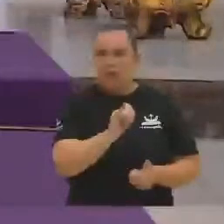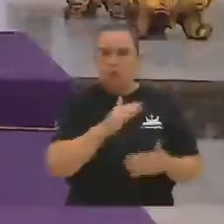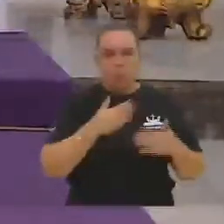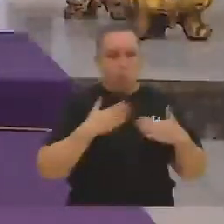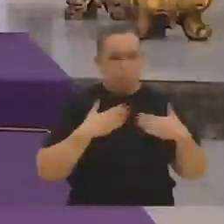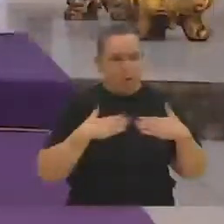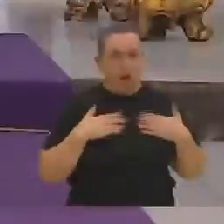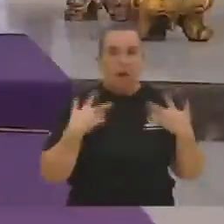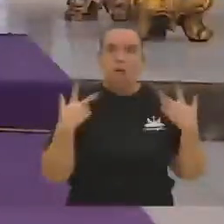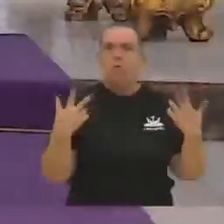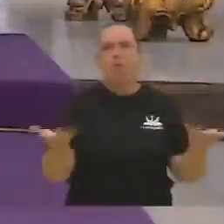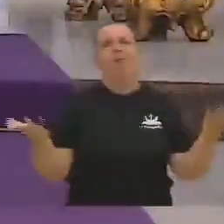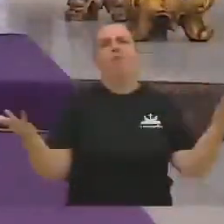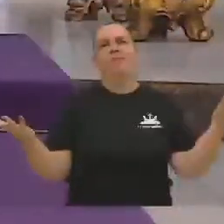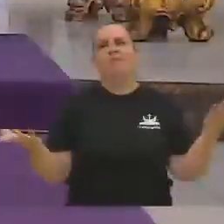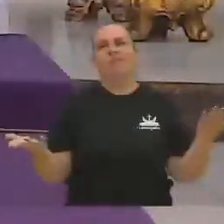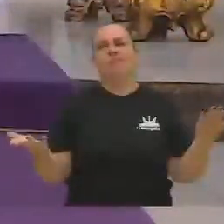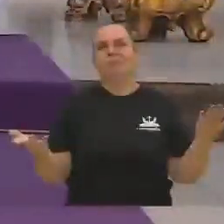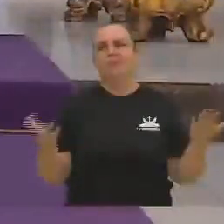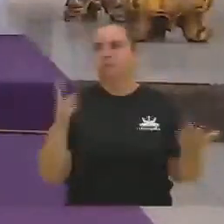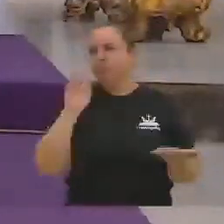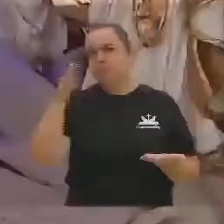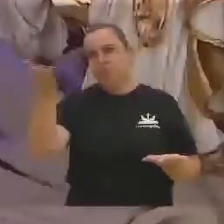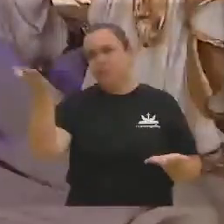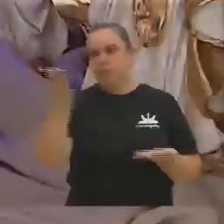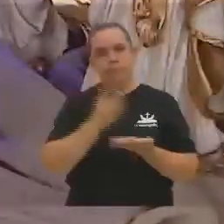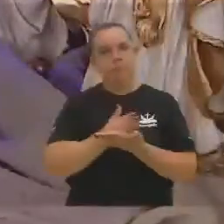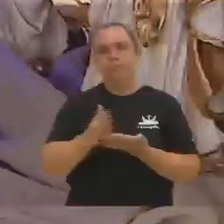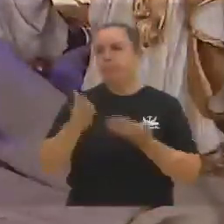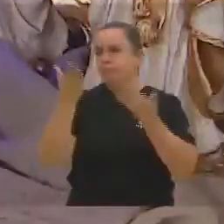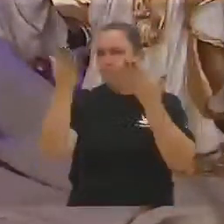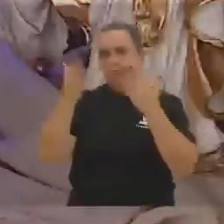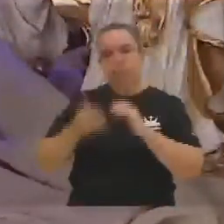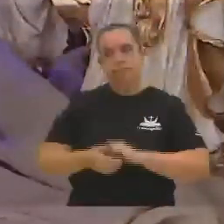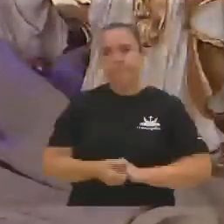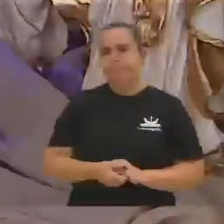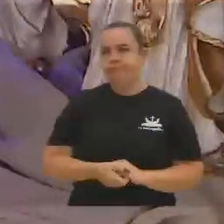comigo vai ser a mesma coisa. Olha lá a cena do Natal,